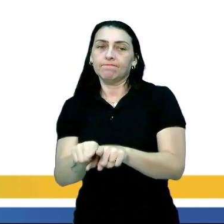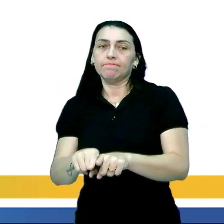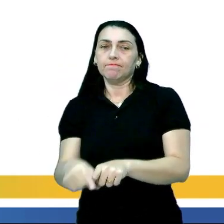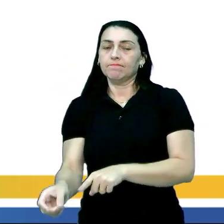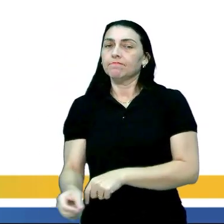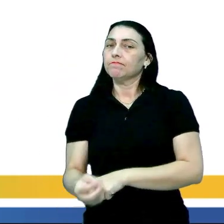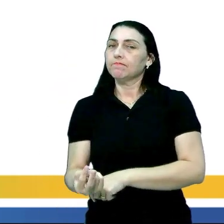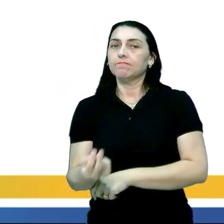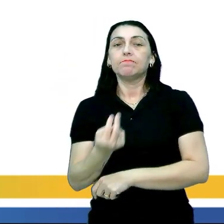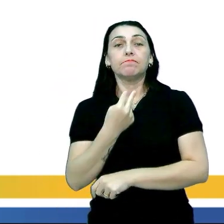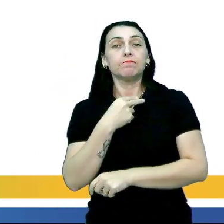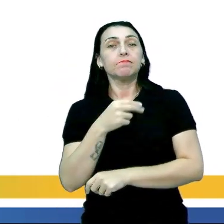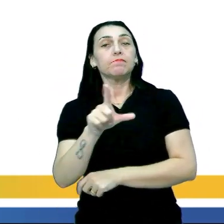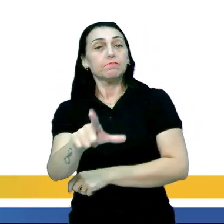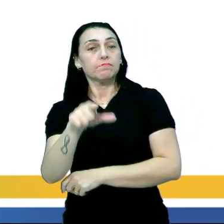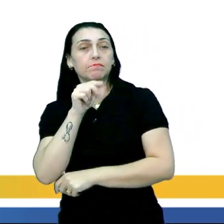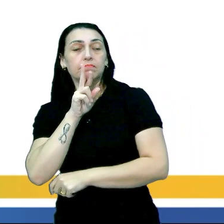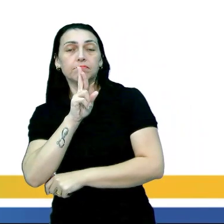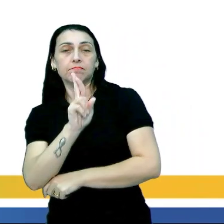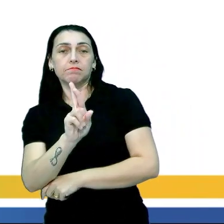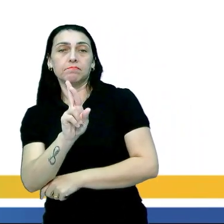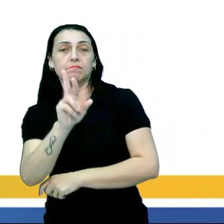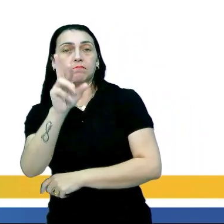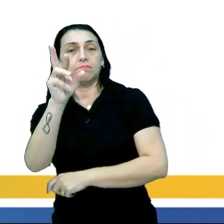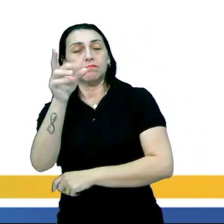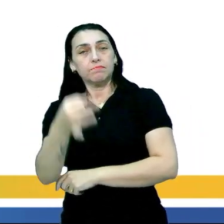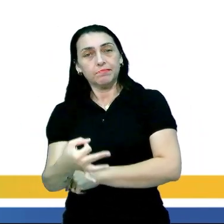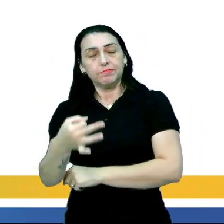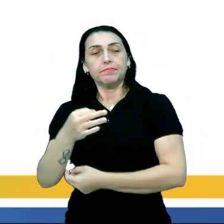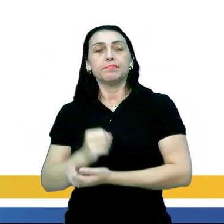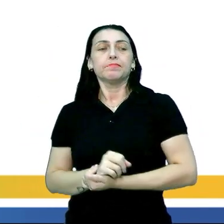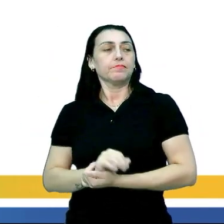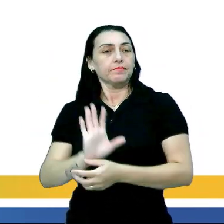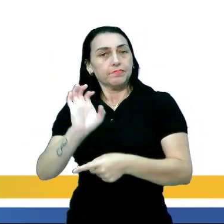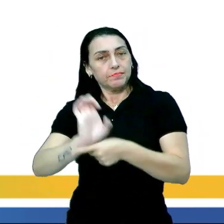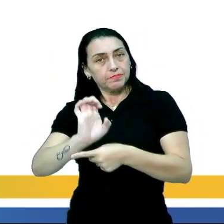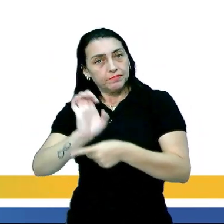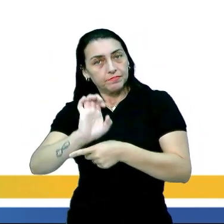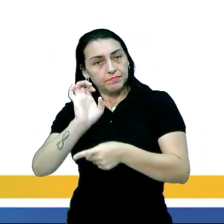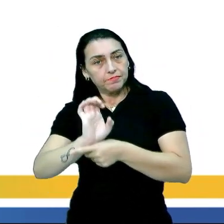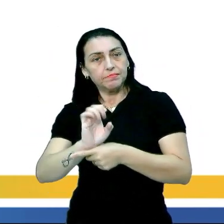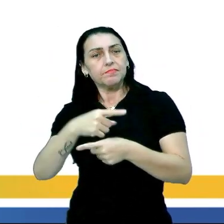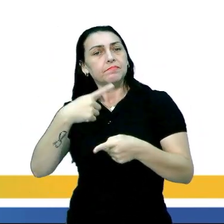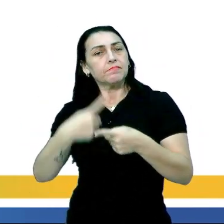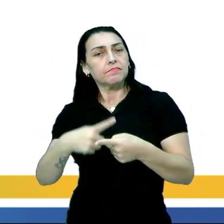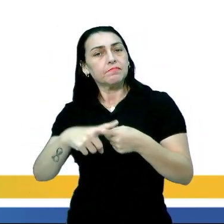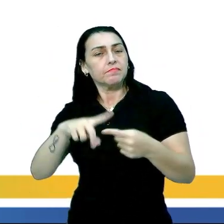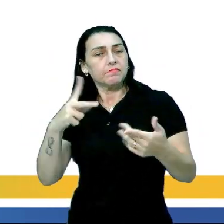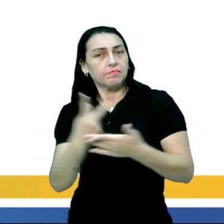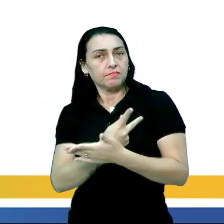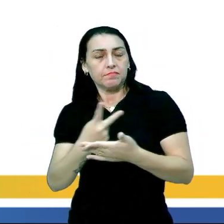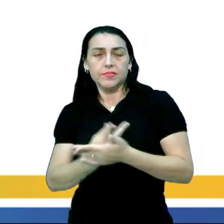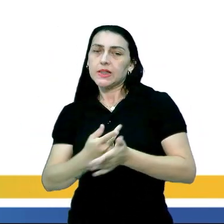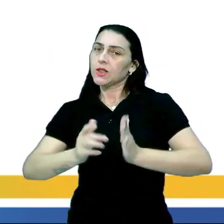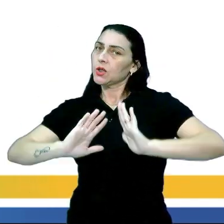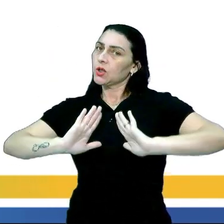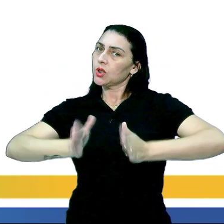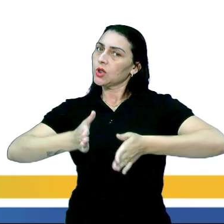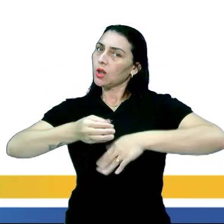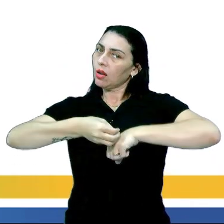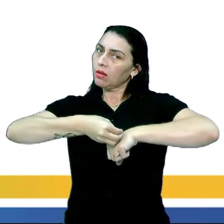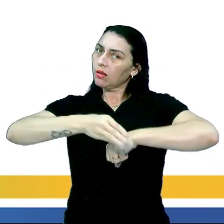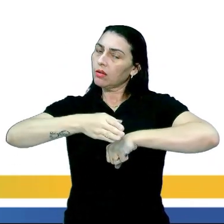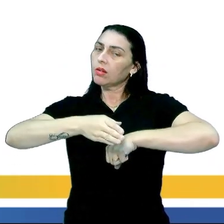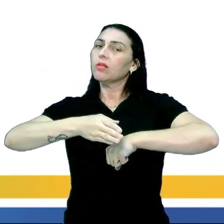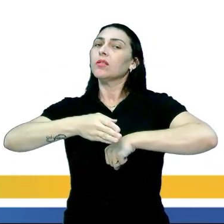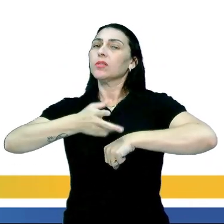alguma podemos marcar ela como opção correta. E a letra E, por que está errado? Já dei a